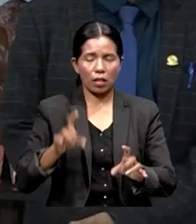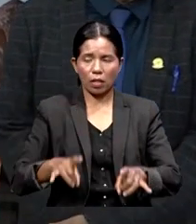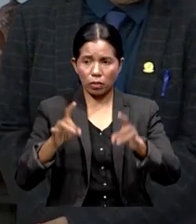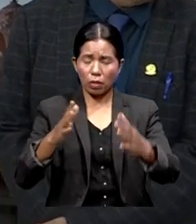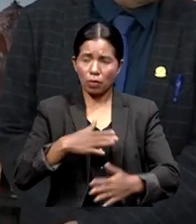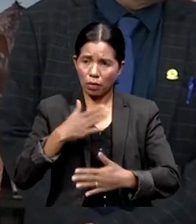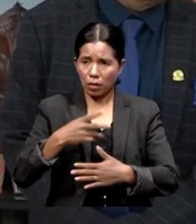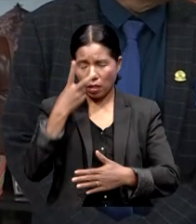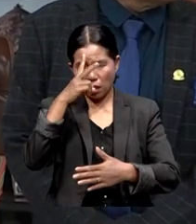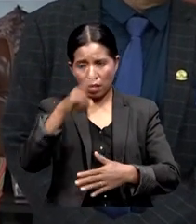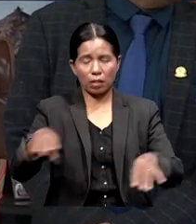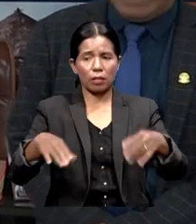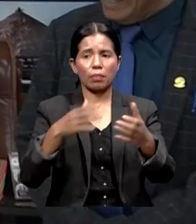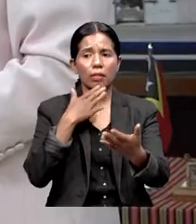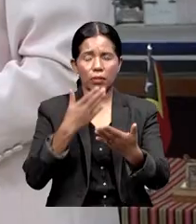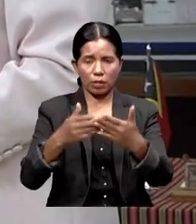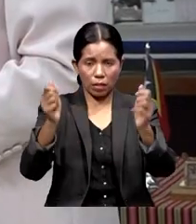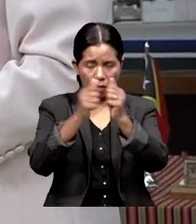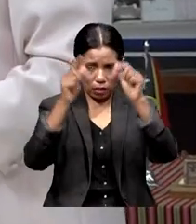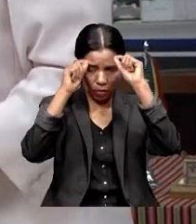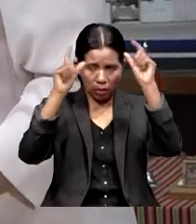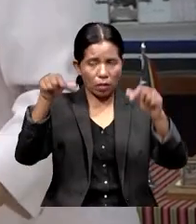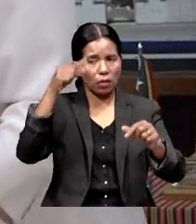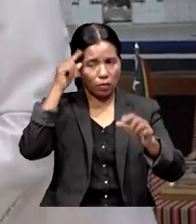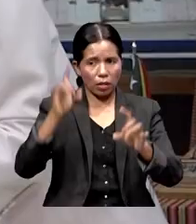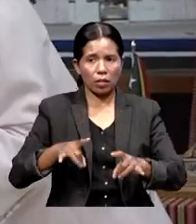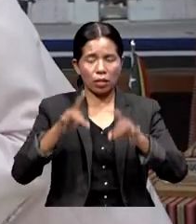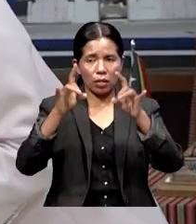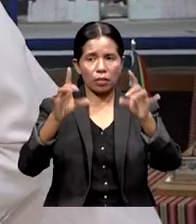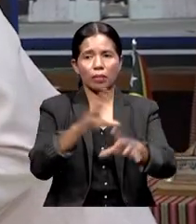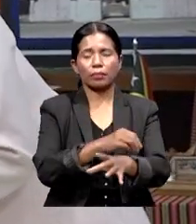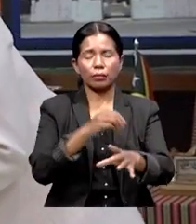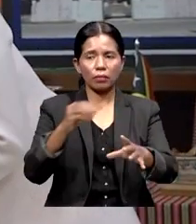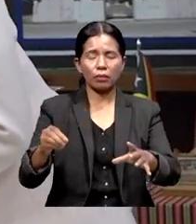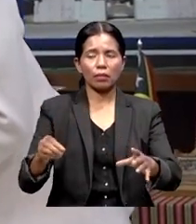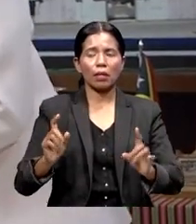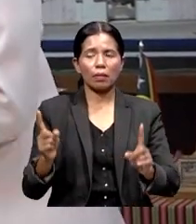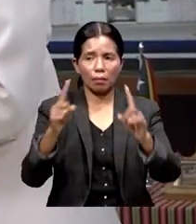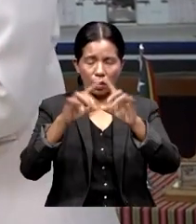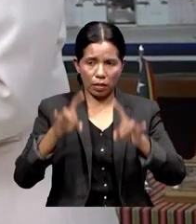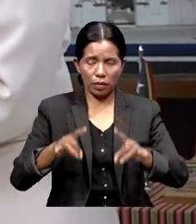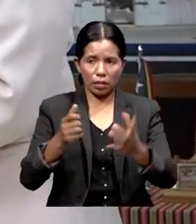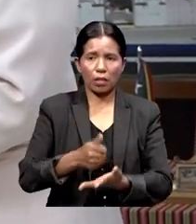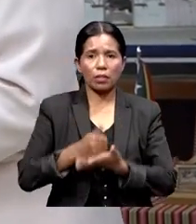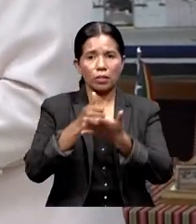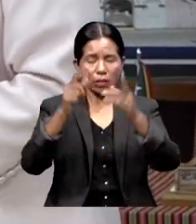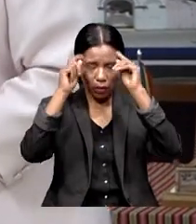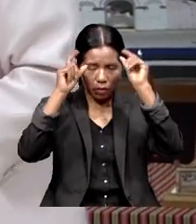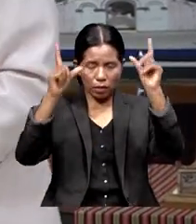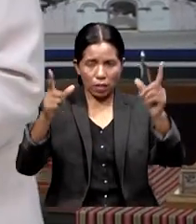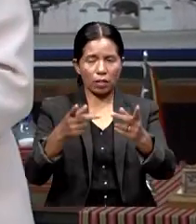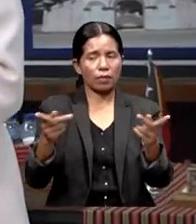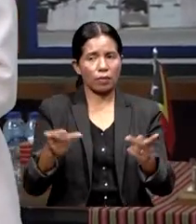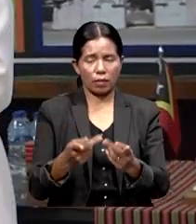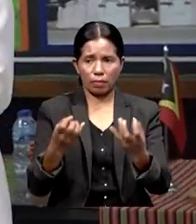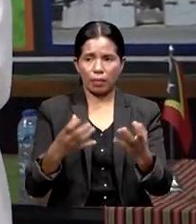contente tambahari relação dia com Timor-Leste no governo Austrália liu Norte Teritoriu Austrália se ajuda Timor-Leste e a área.